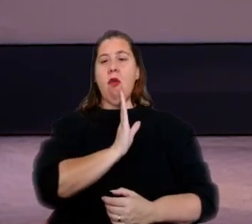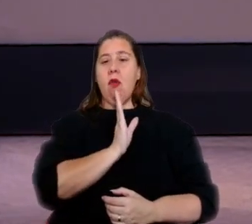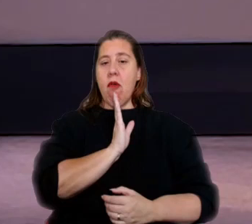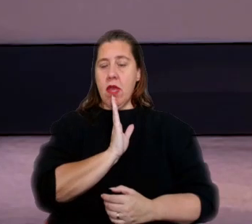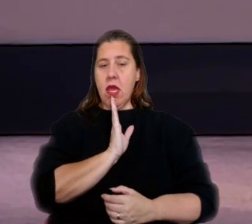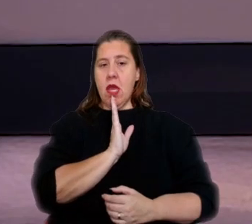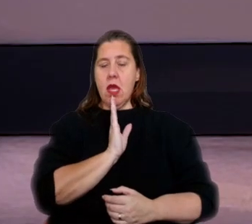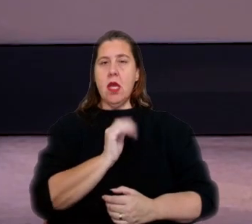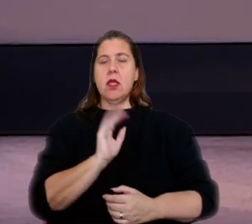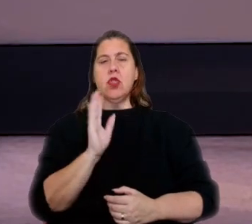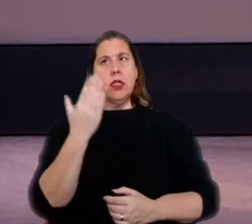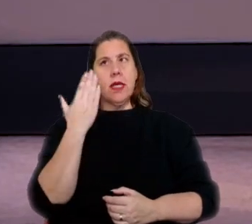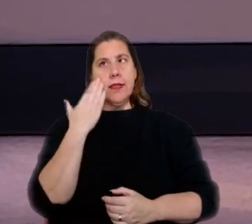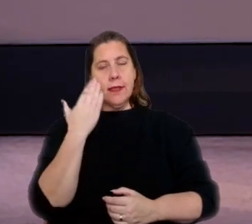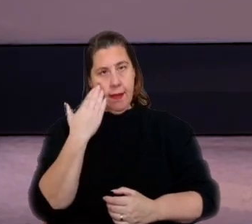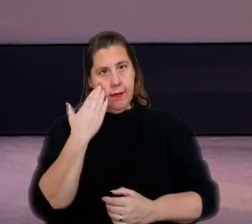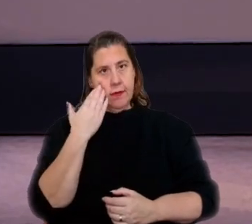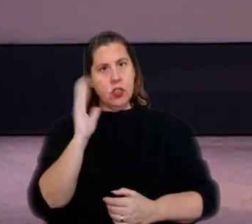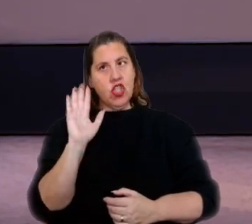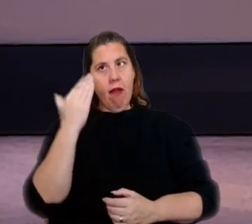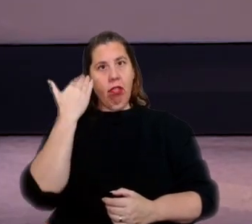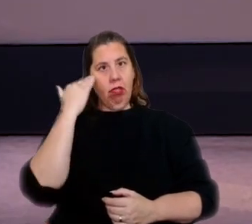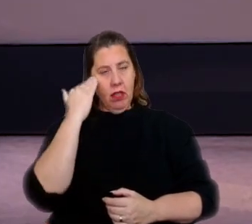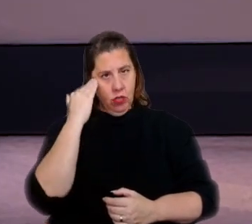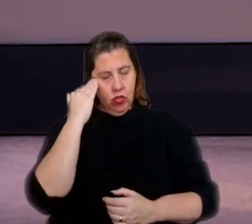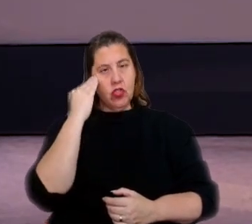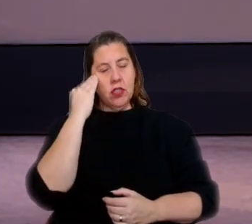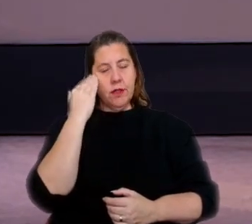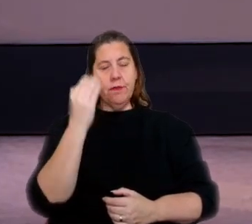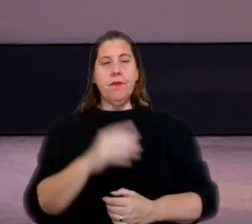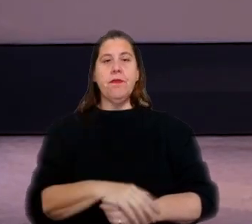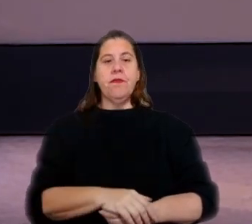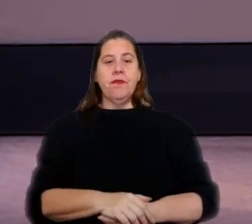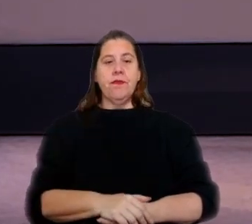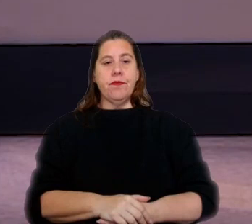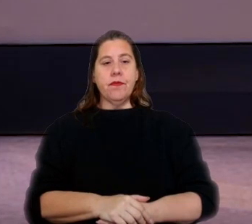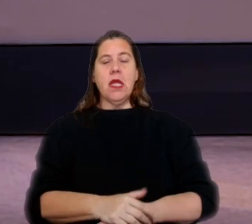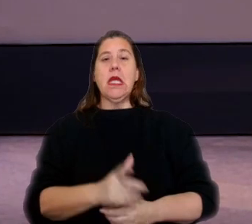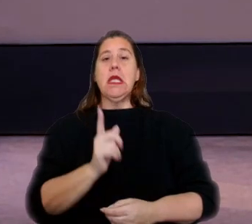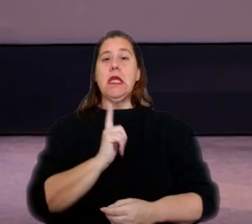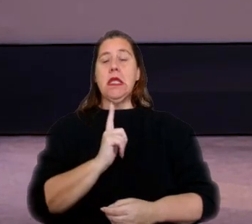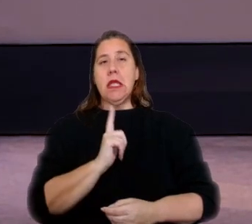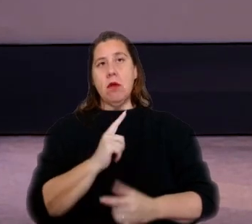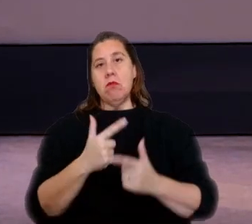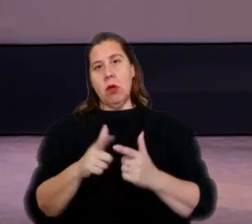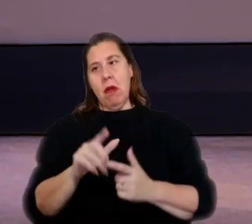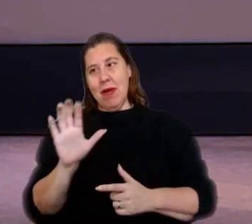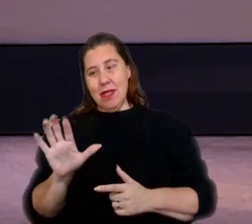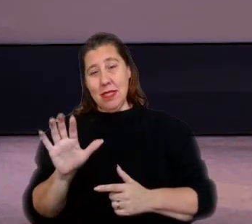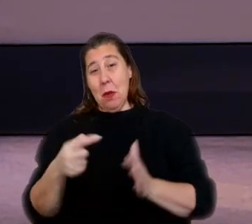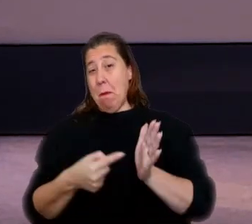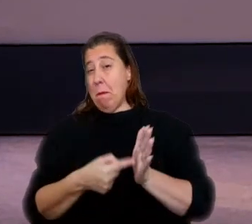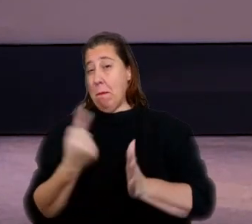já conheço, né, já cheguei no ponto de saber que, né, que tem... uma questão